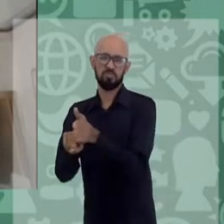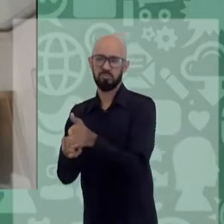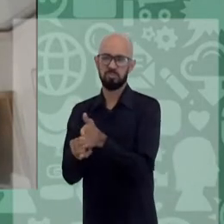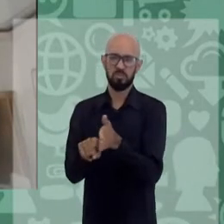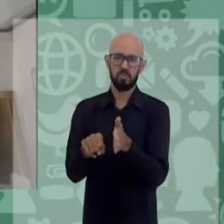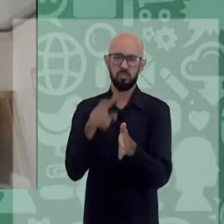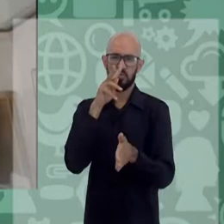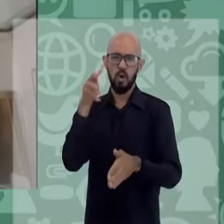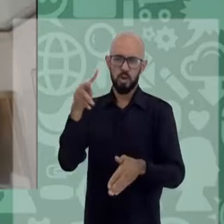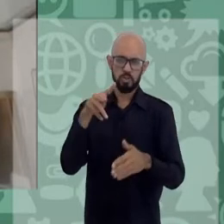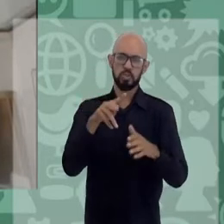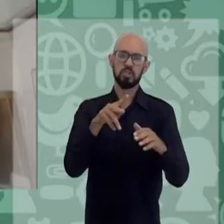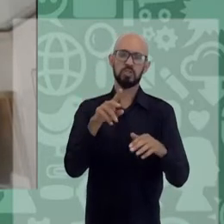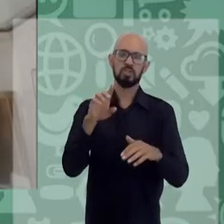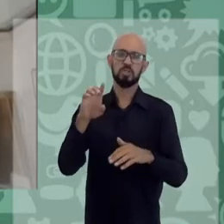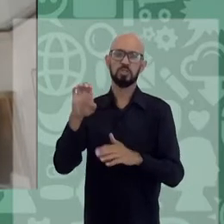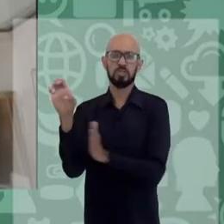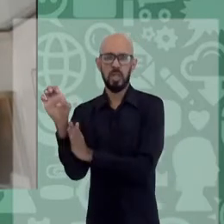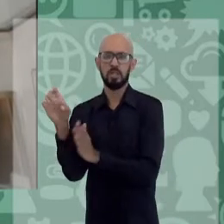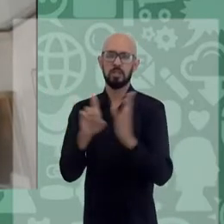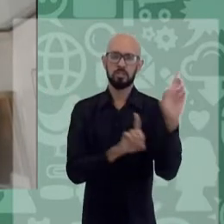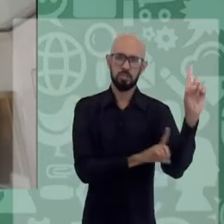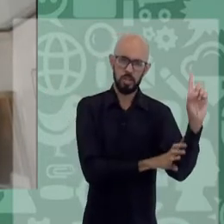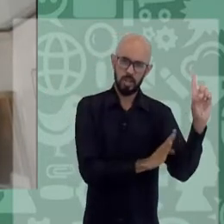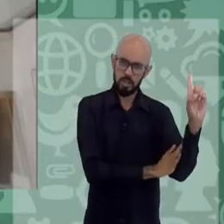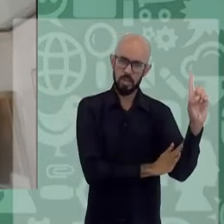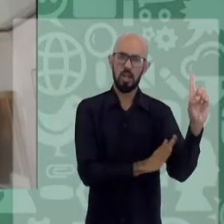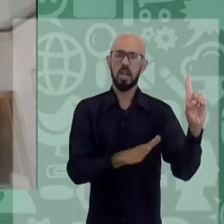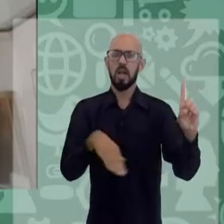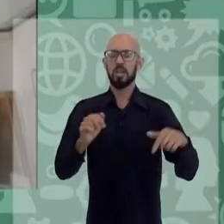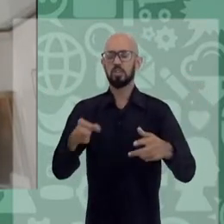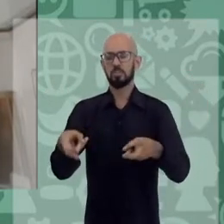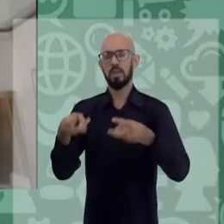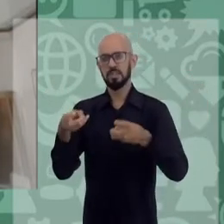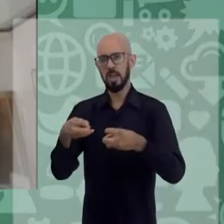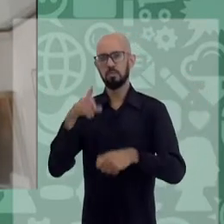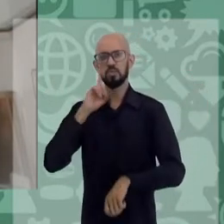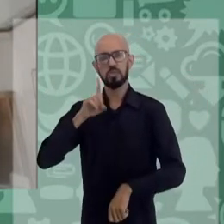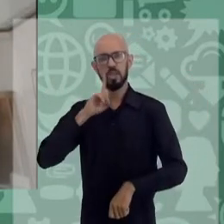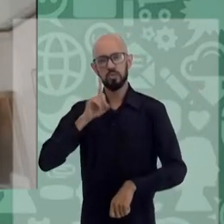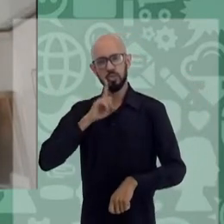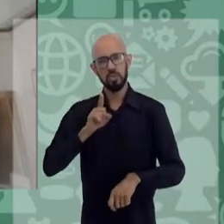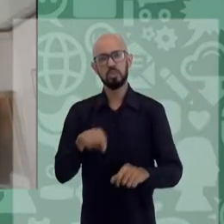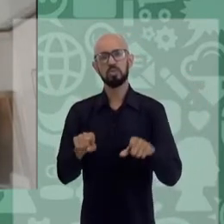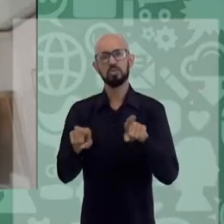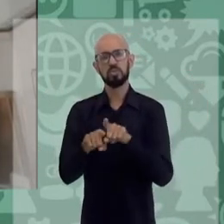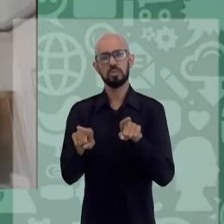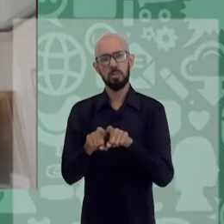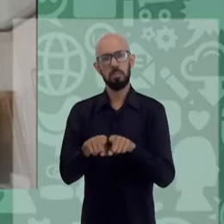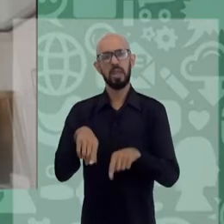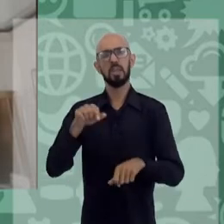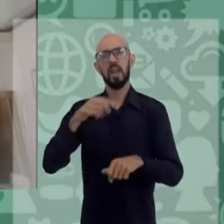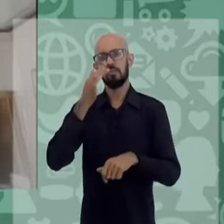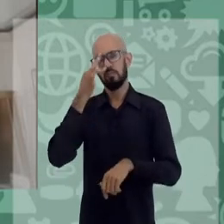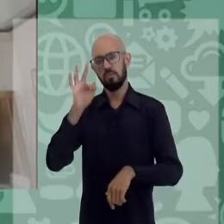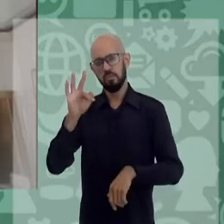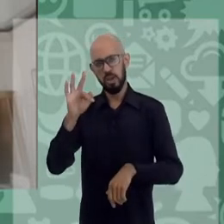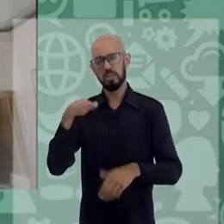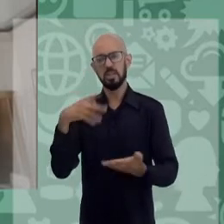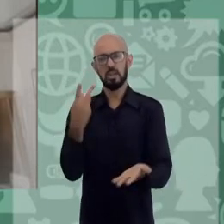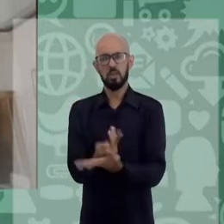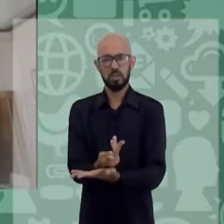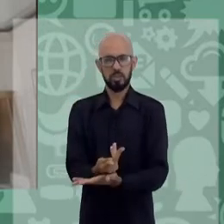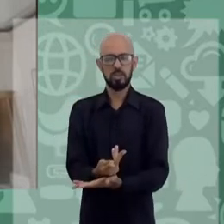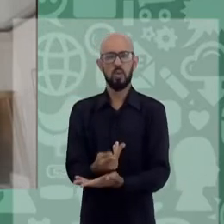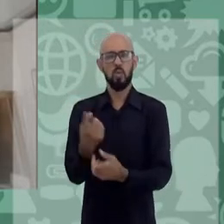nos Estados Unidos, com a eleição do Trump, a gente observou na França, né, com a disputa com a extrema-direita francesa, contra